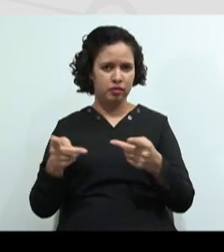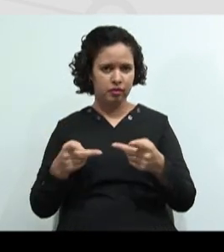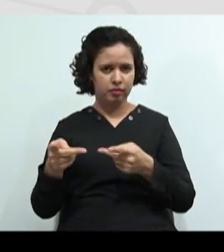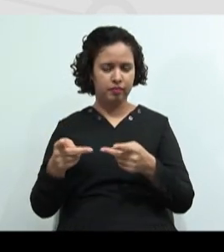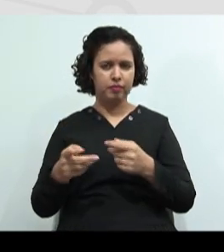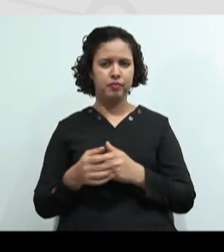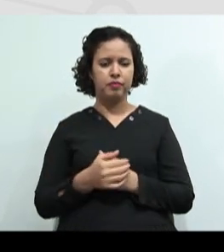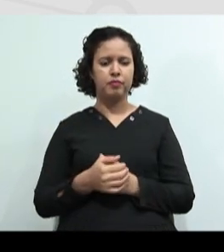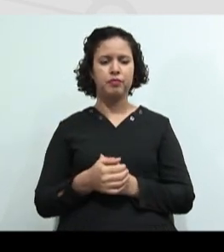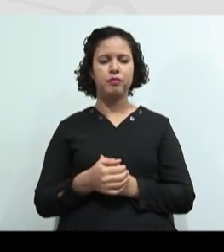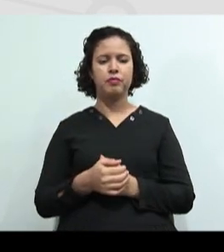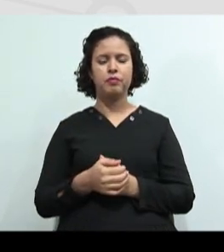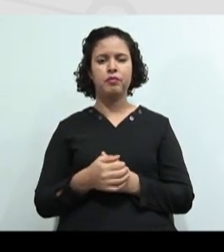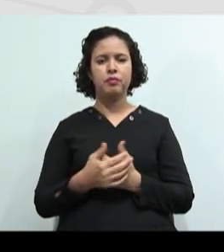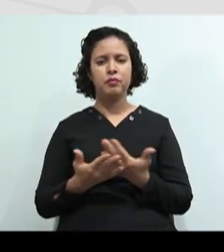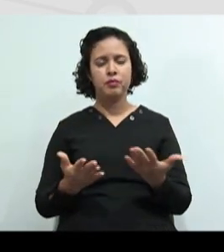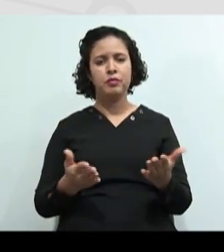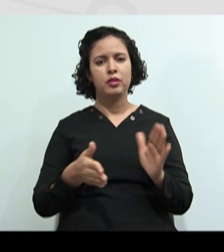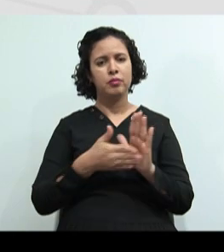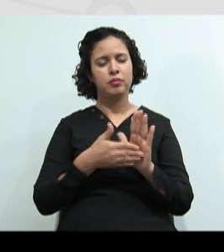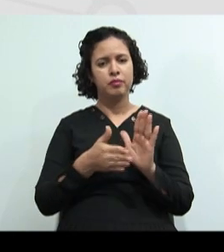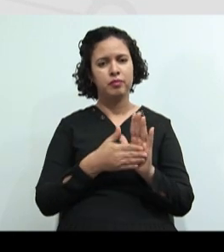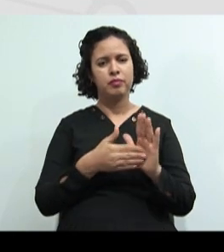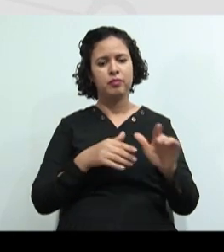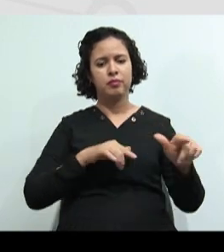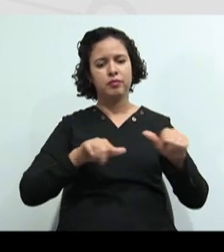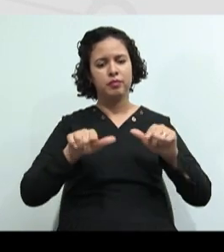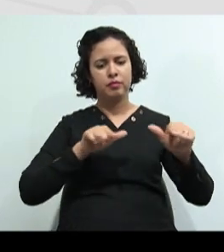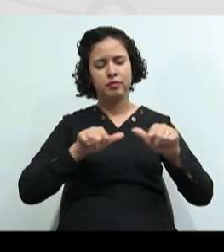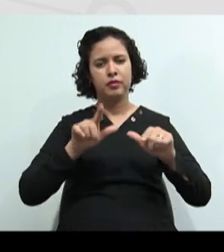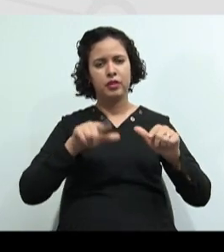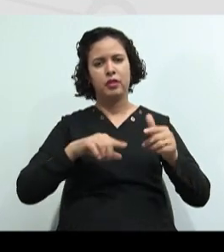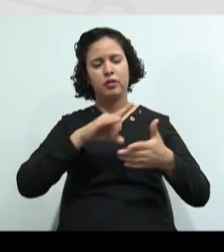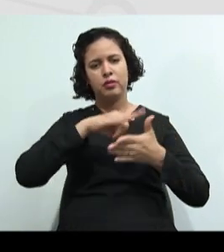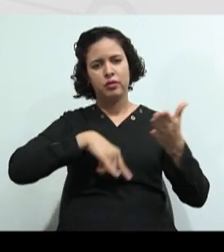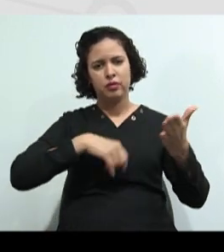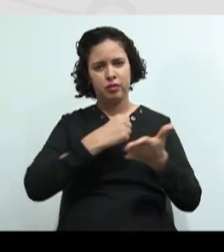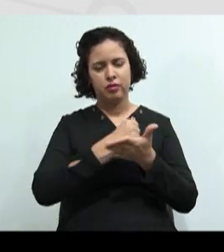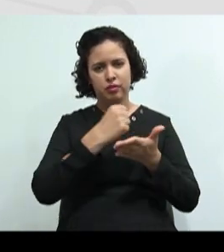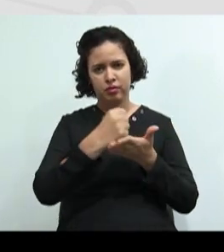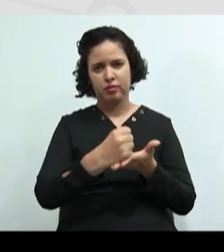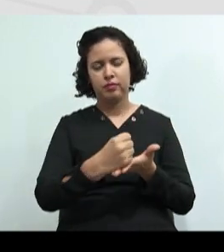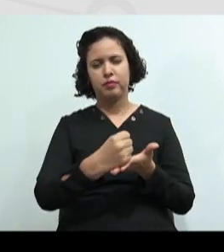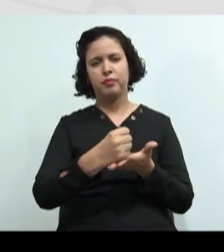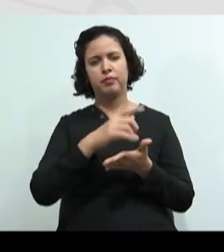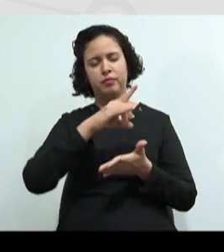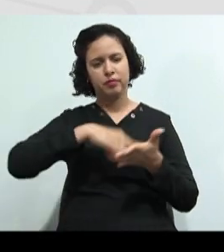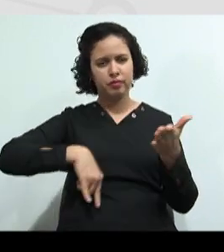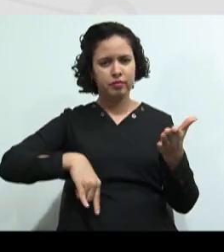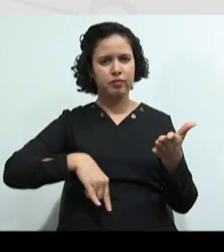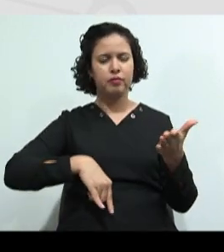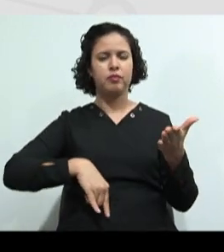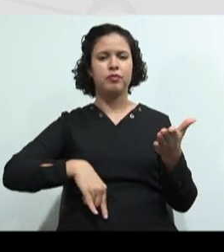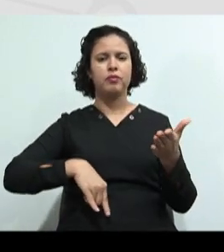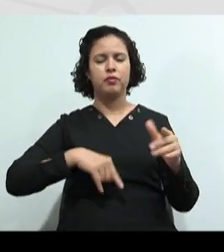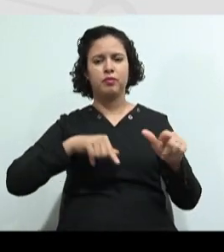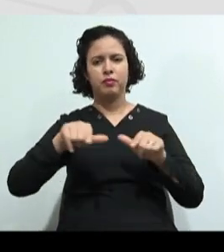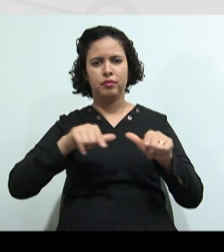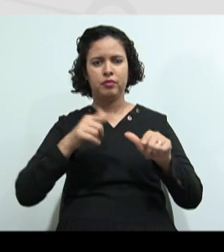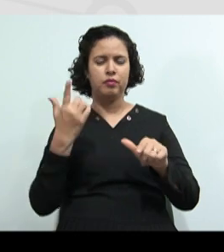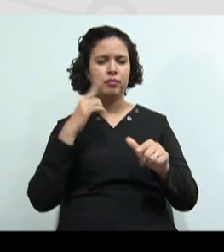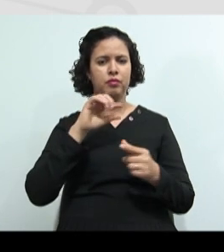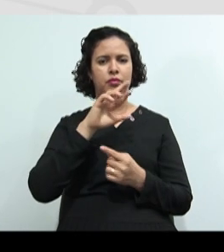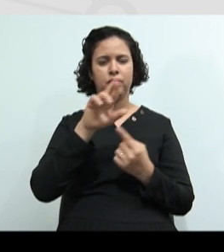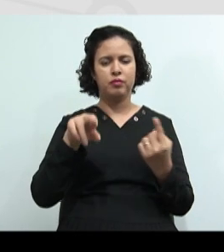dizer que um plano de ação é um documento utilizado para fazer um planejamento de trabalho necessário a fim de atingir um resultado